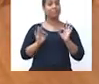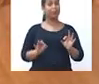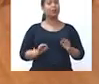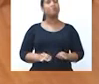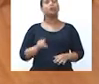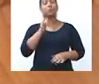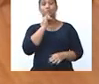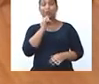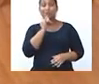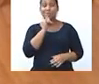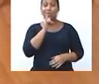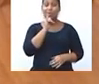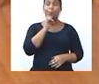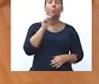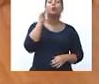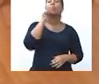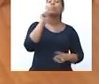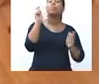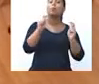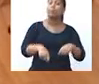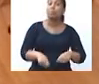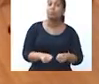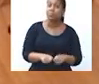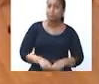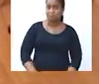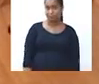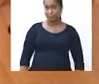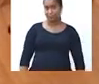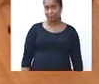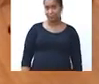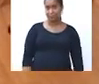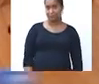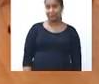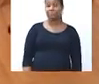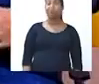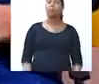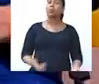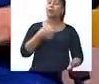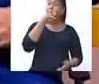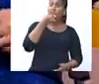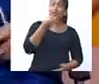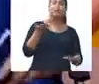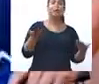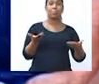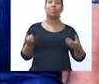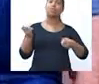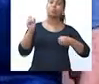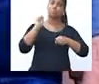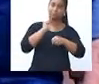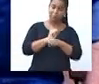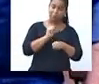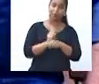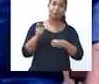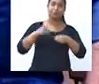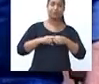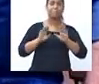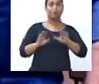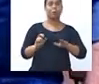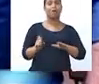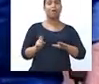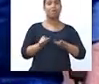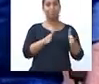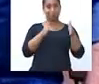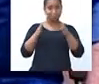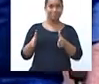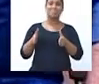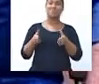trazer o exemplo e o que, que a mulher pode fazer lá dentro. Bom, é com essa dica, Matheus, que a gente vai para o intervalo, a gente volta já já. No próximo